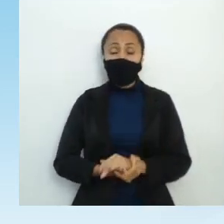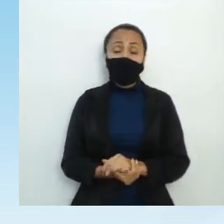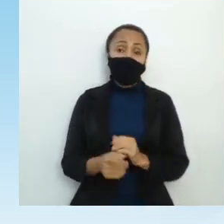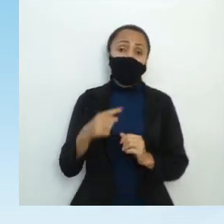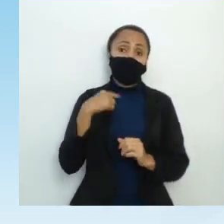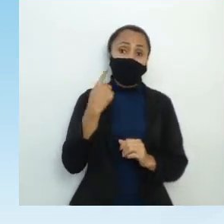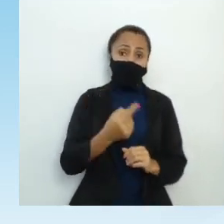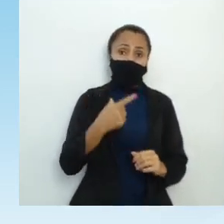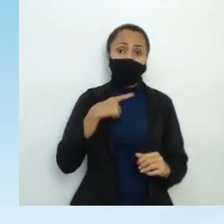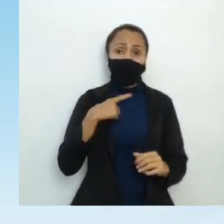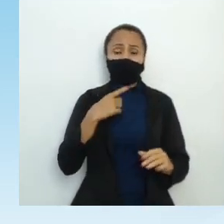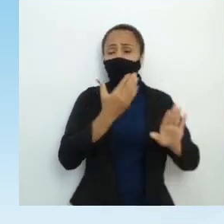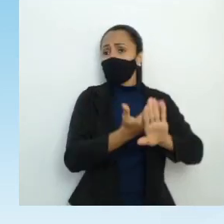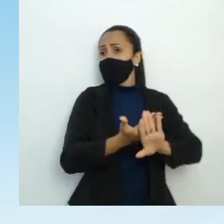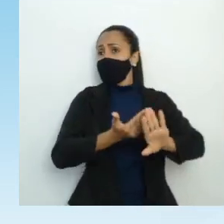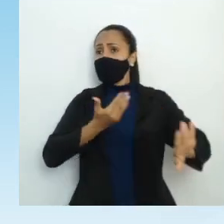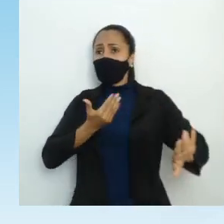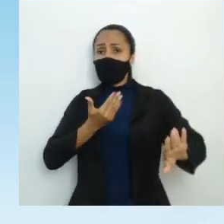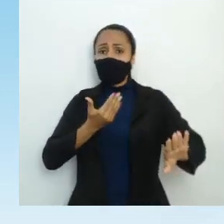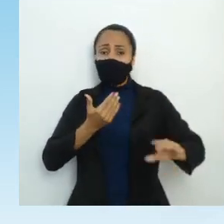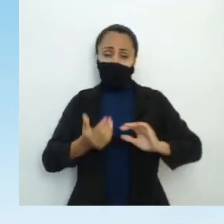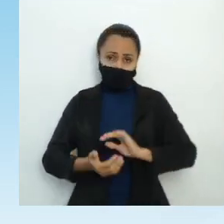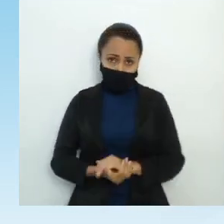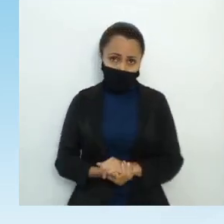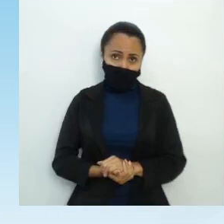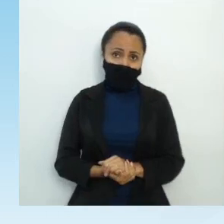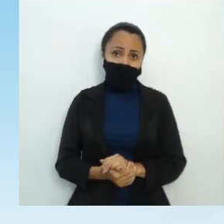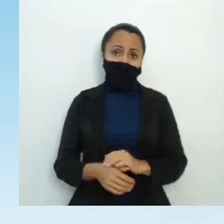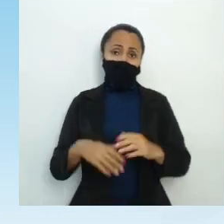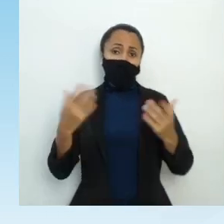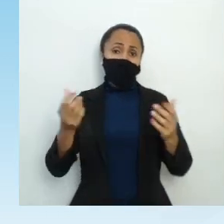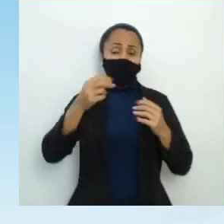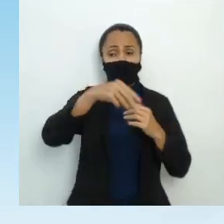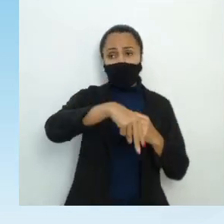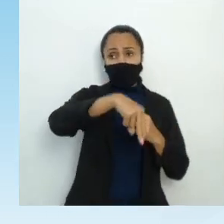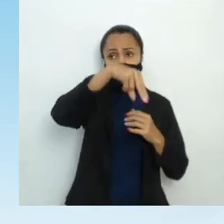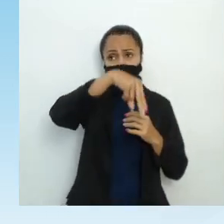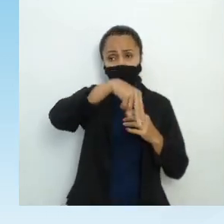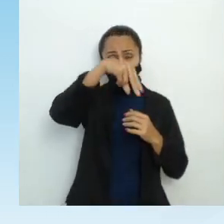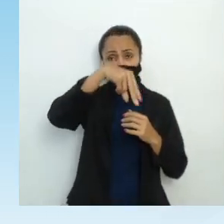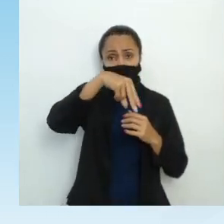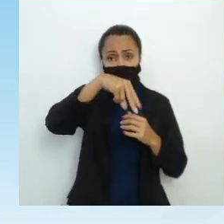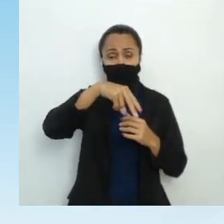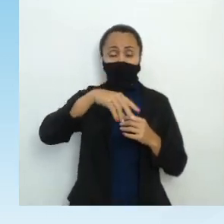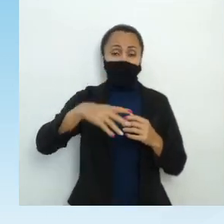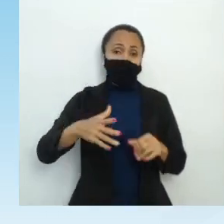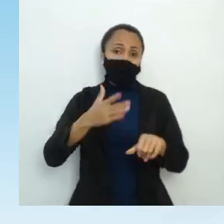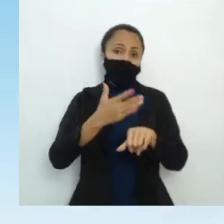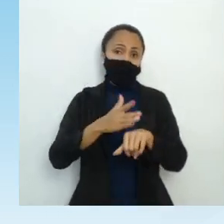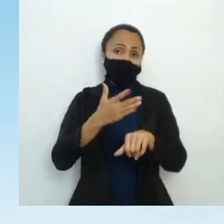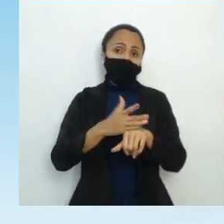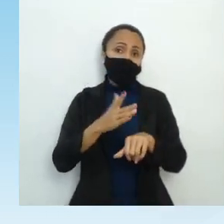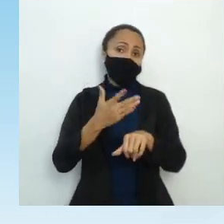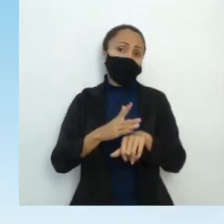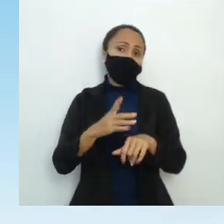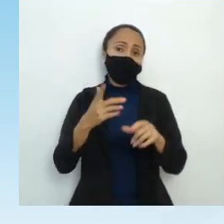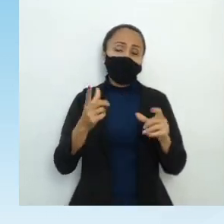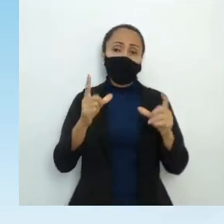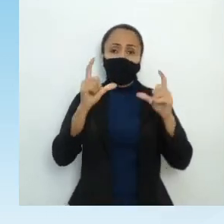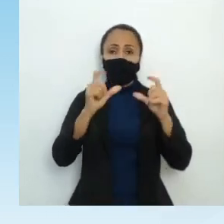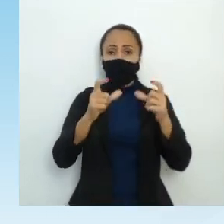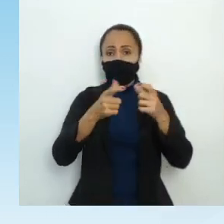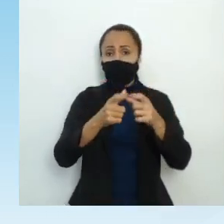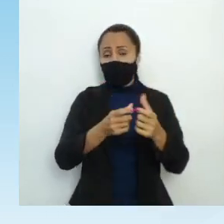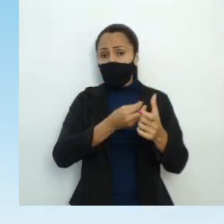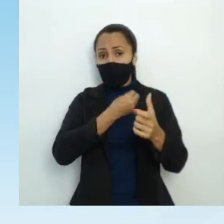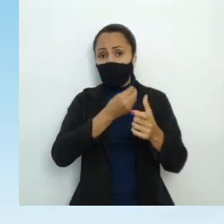nossa independência. Então de um lado você tinha o norte, né, que seria um mais praticante de pequenas propriedades, de subsistência.